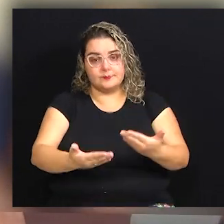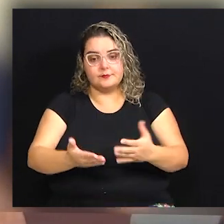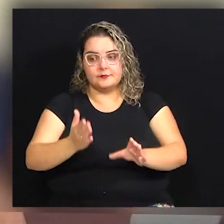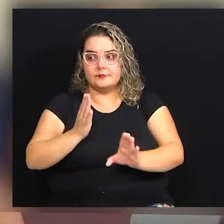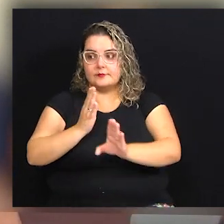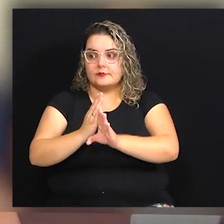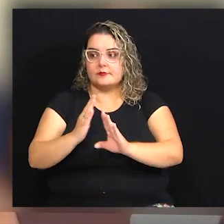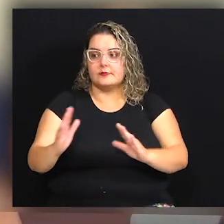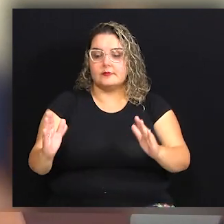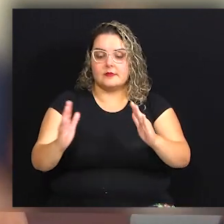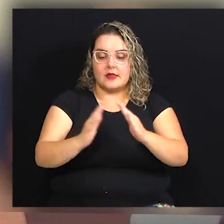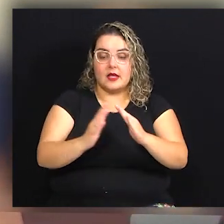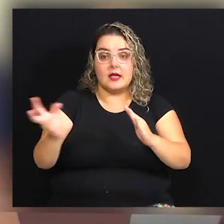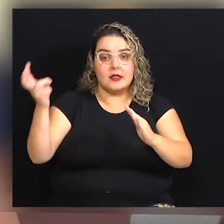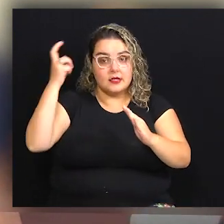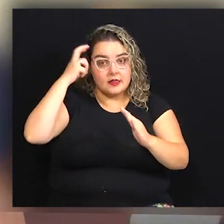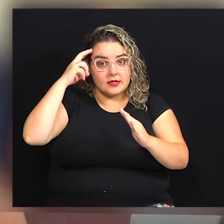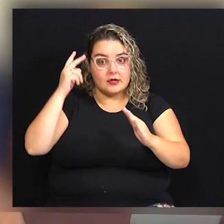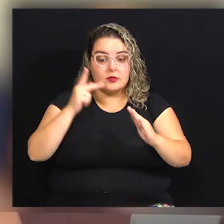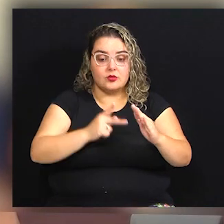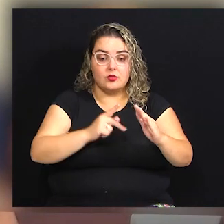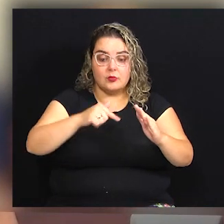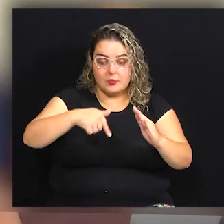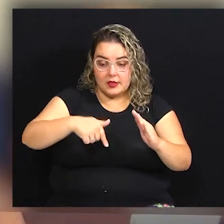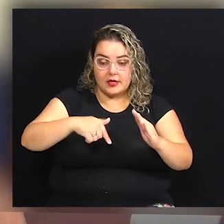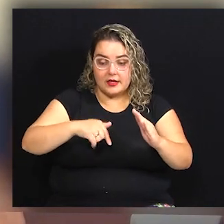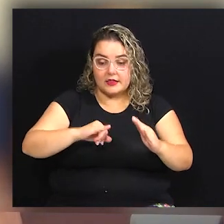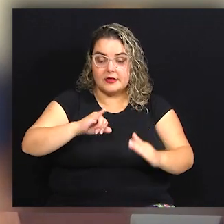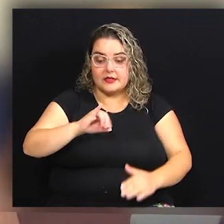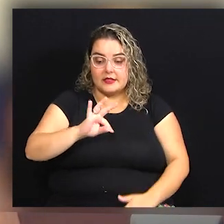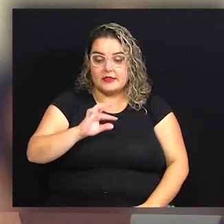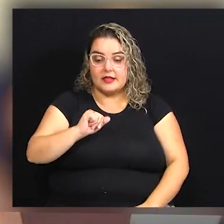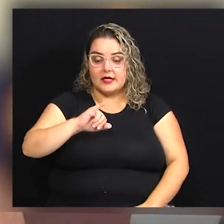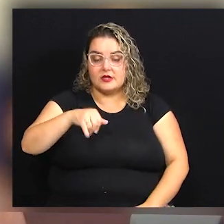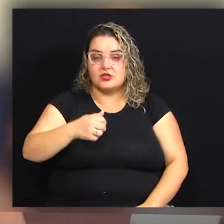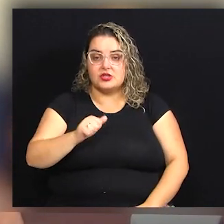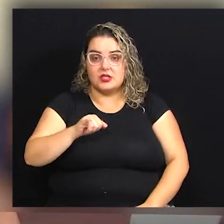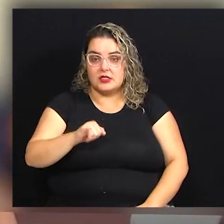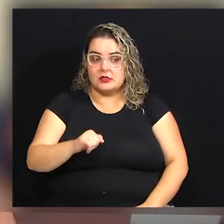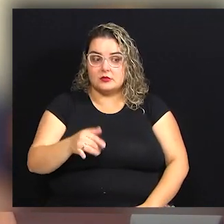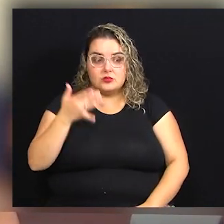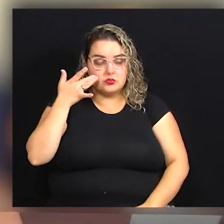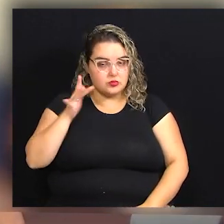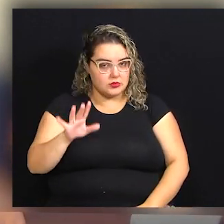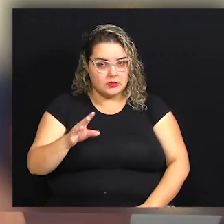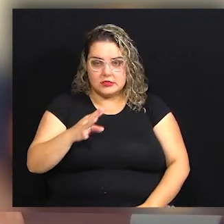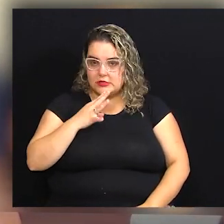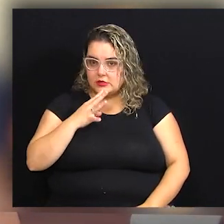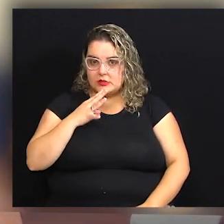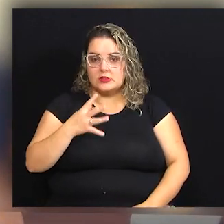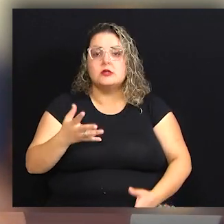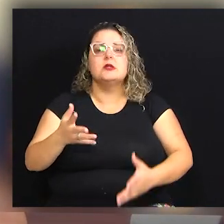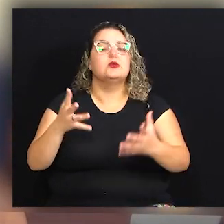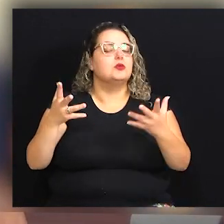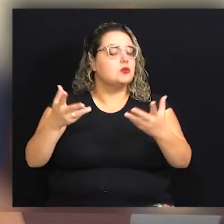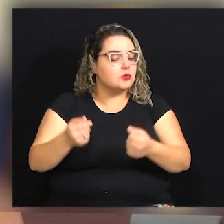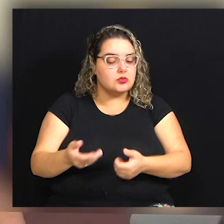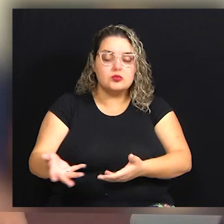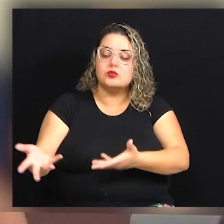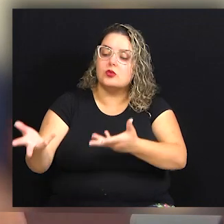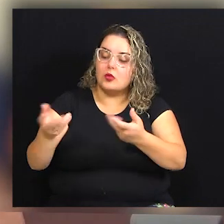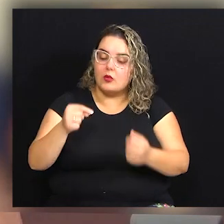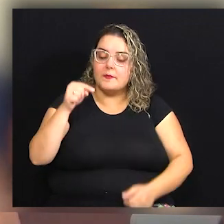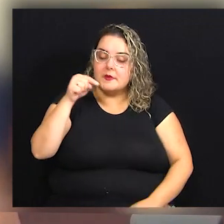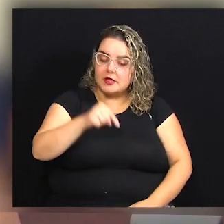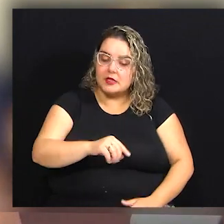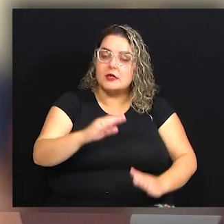trajetória eu encontrei a Casa de Cultura do Parque Itajaí. Eu não sei se vocês conhecem, mas se não conhecem, estão convidados e convidadas a